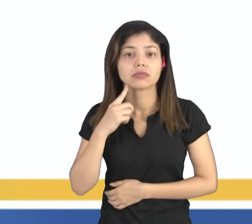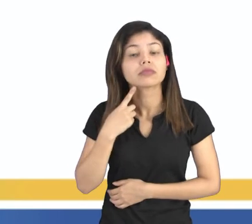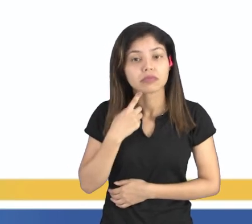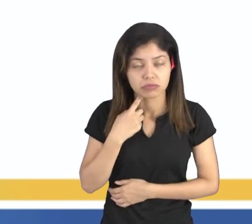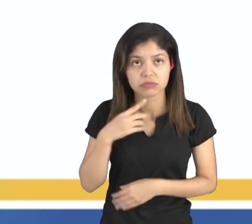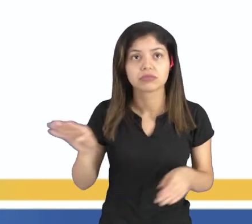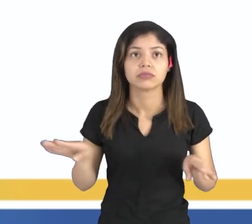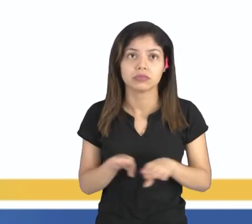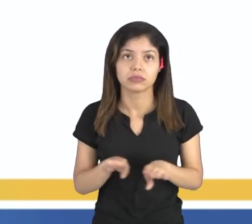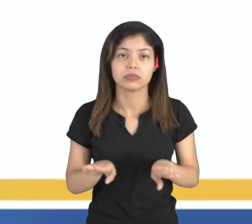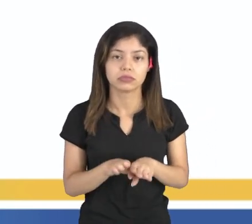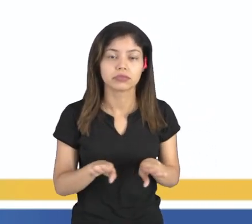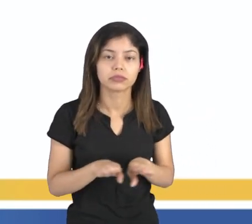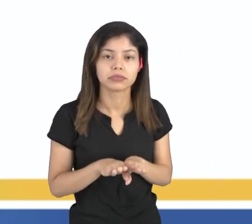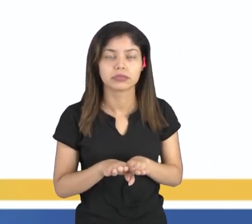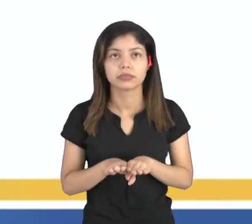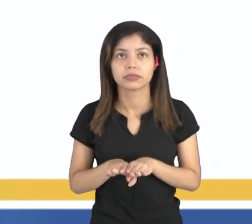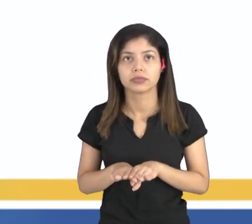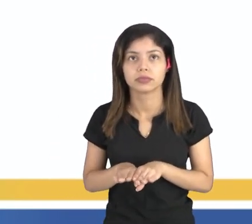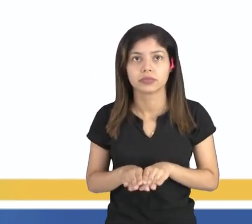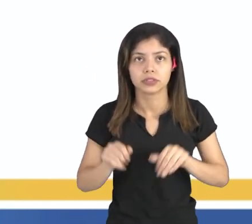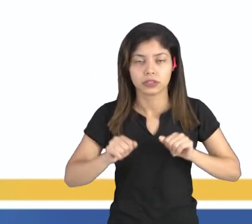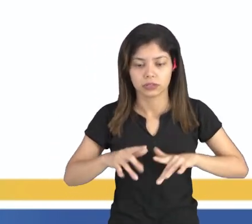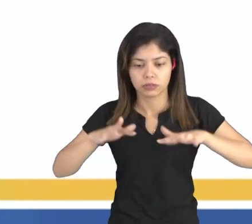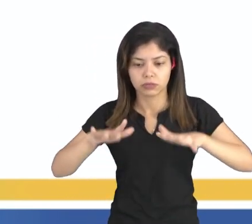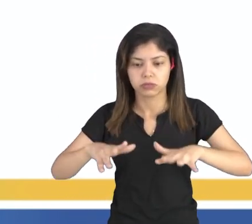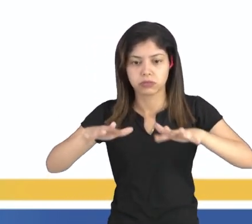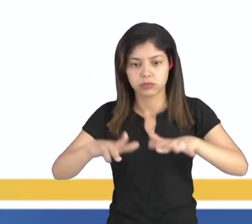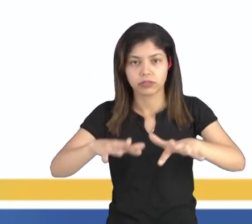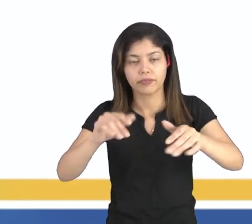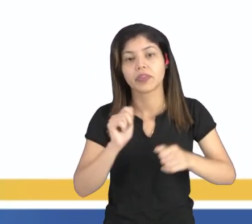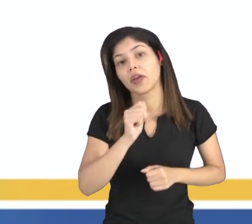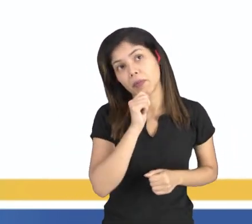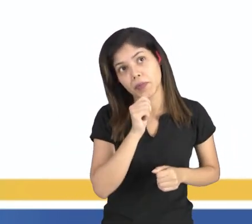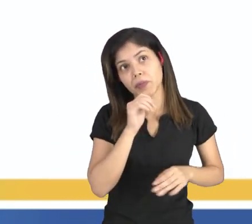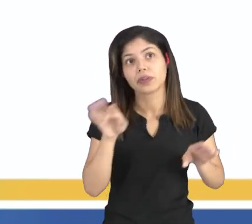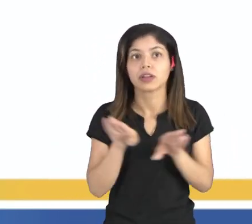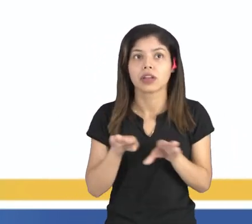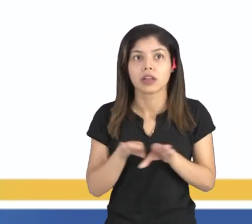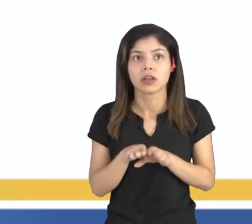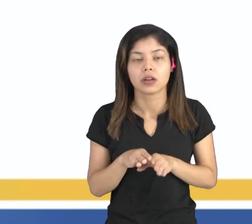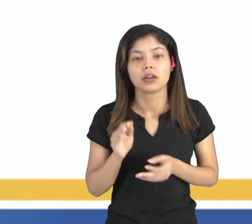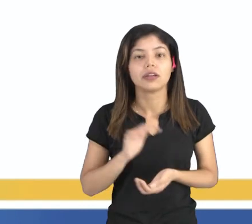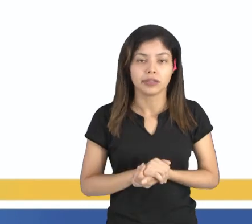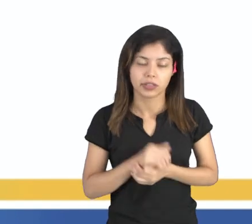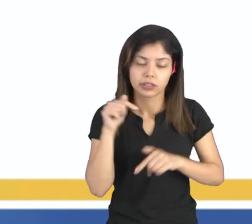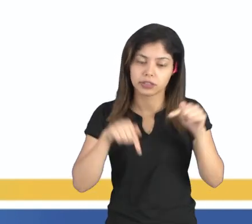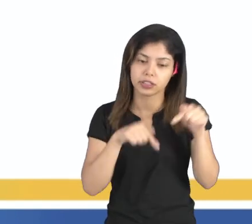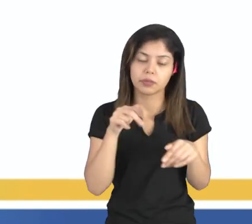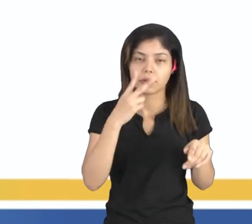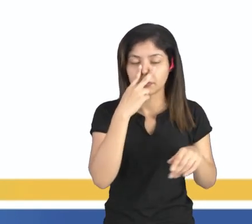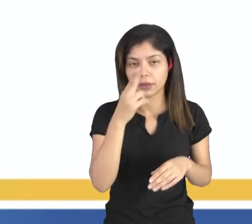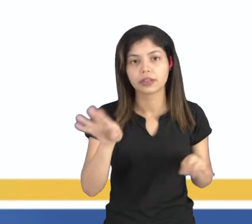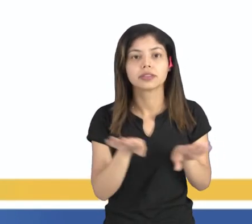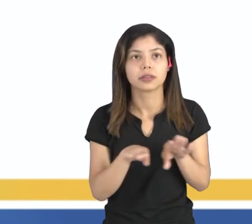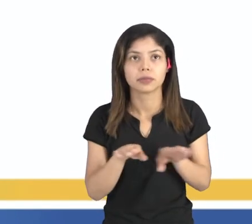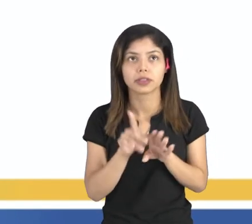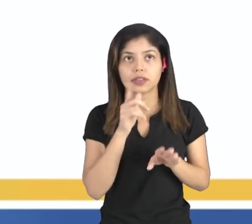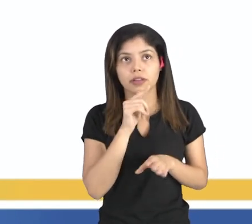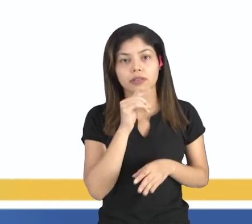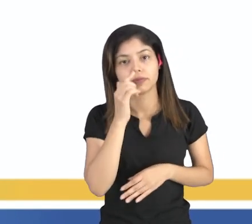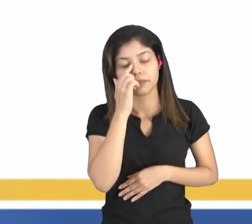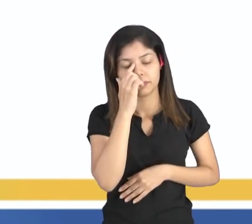poluentes sólidos estão flutuando sobre essas águas, além da espuma de alguns químicos que aparecem também nessa